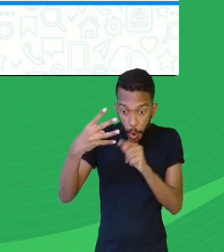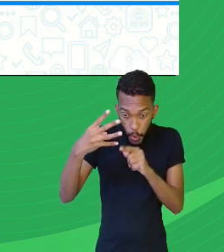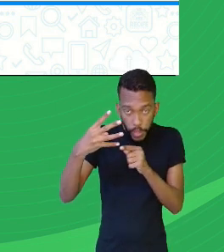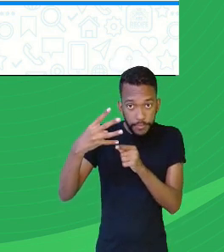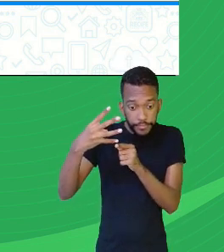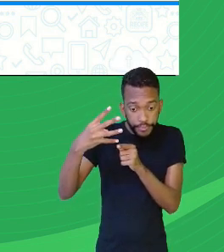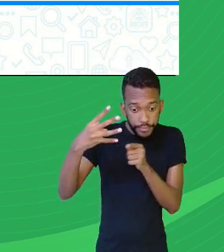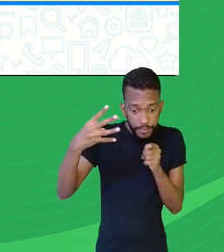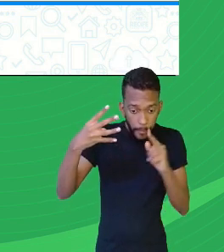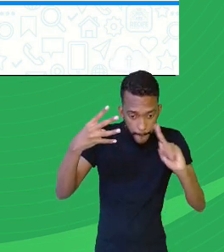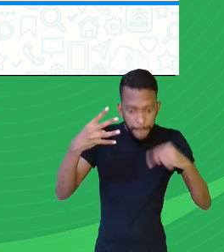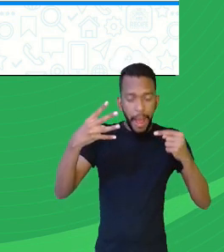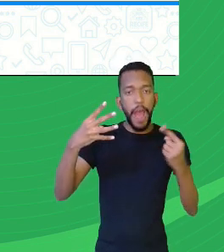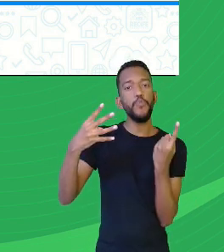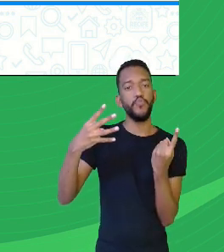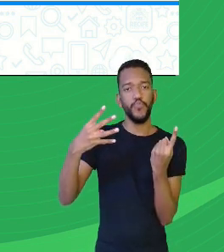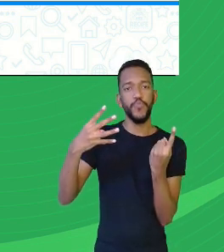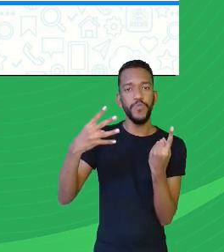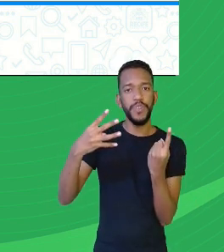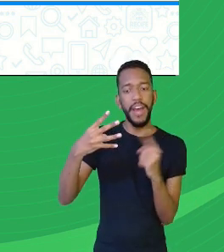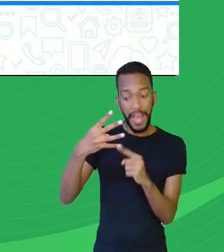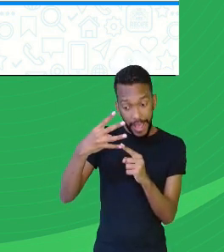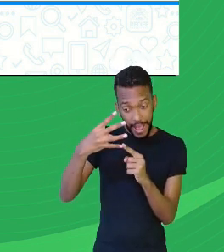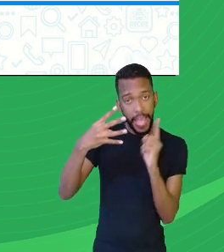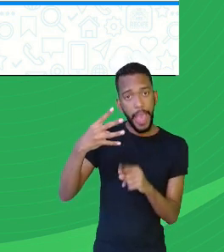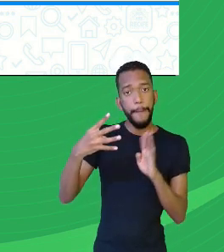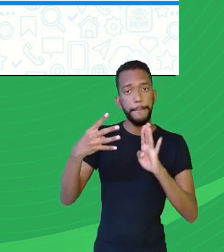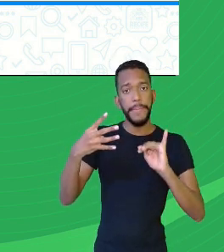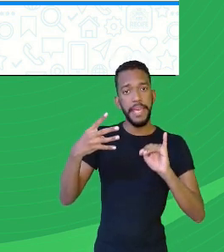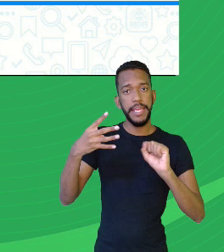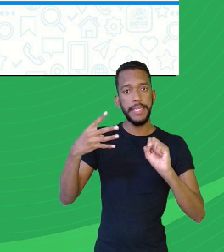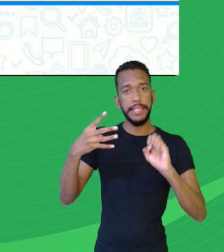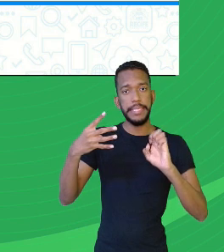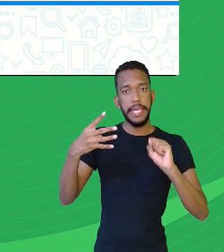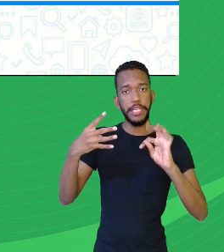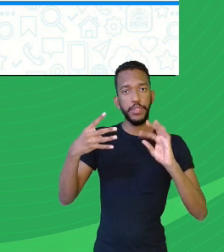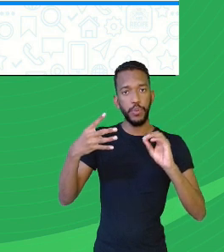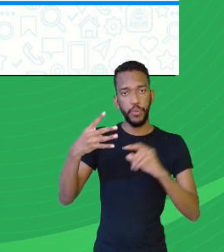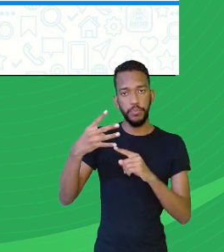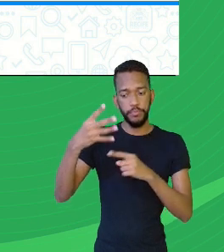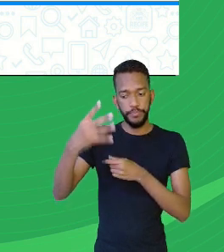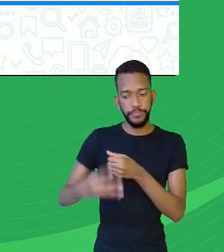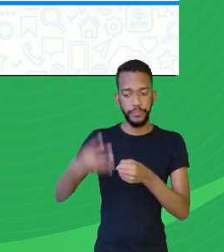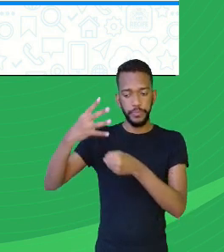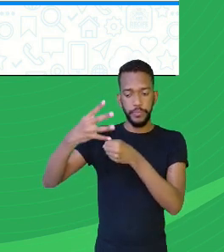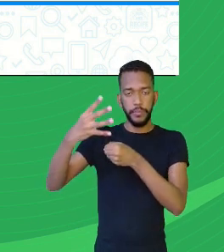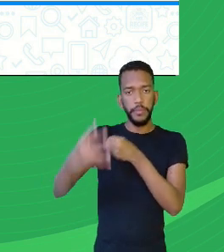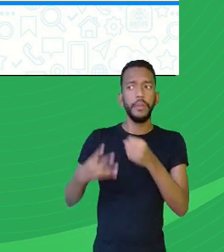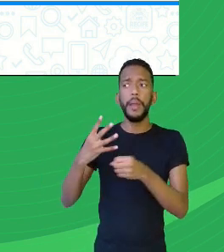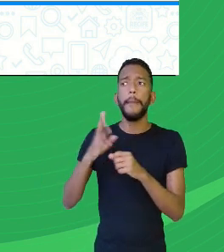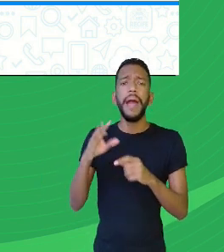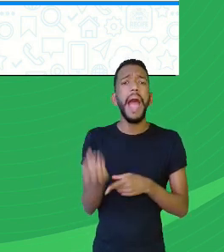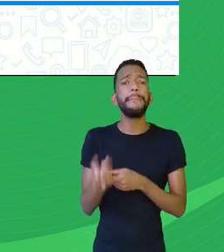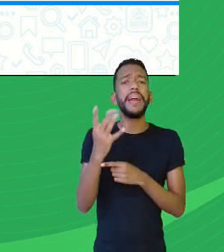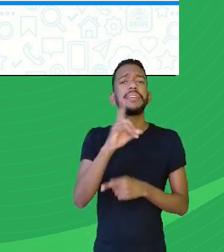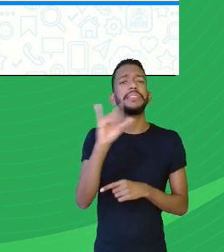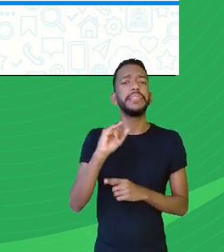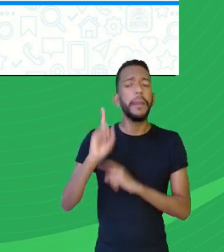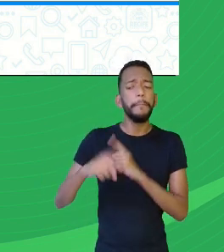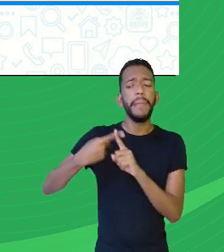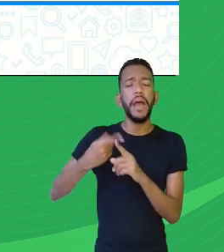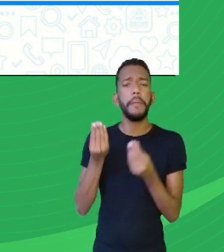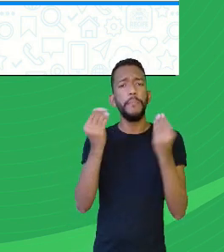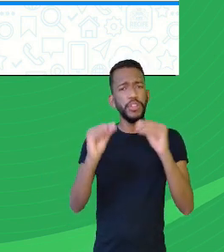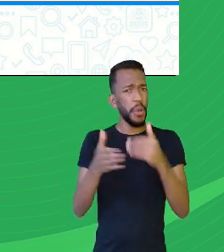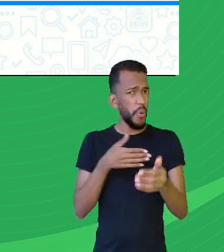366. Esse ano é chamado de ano bissexto. E em que mês aparece esse dia a mais? Posso botar